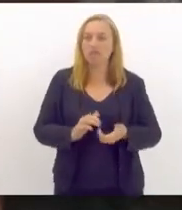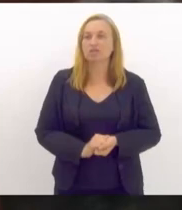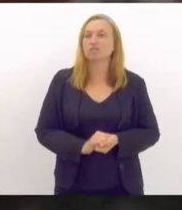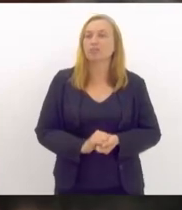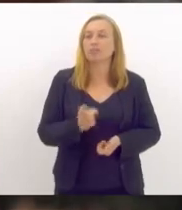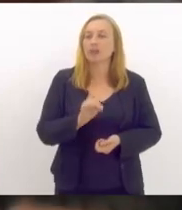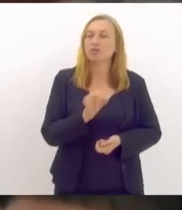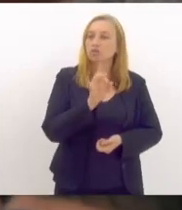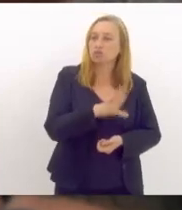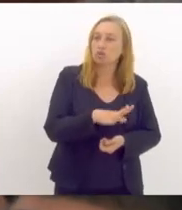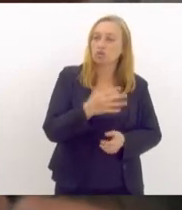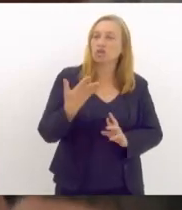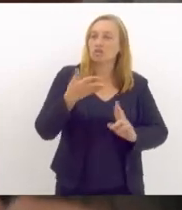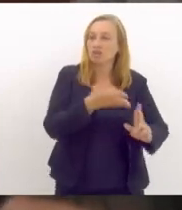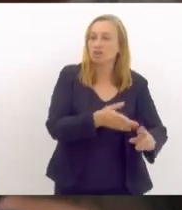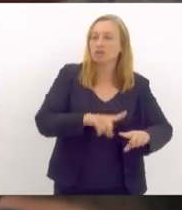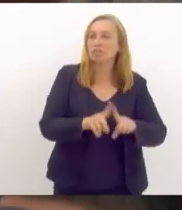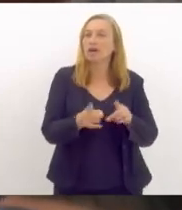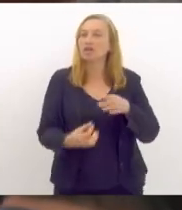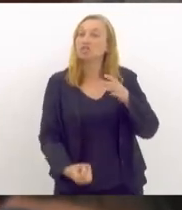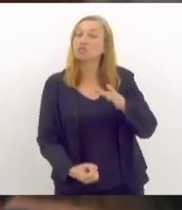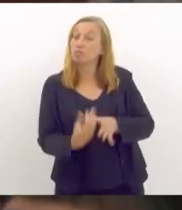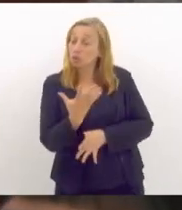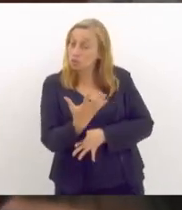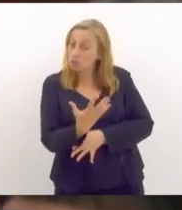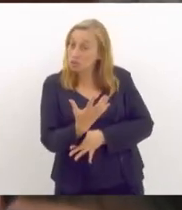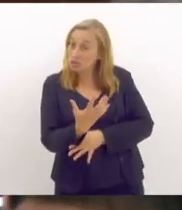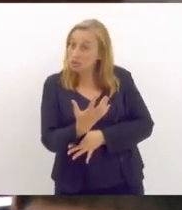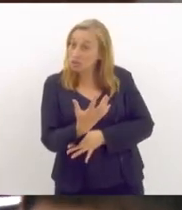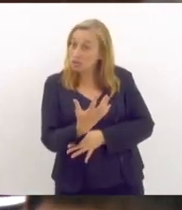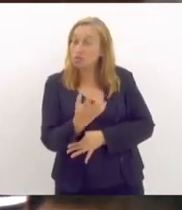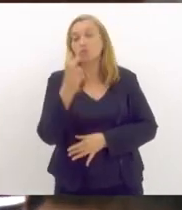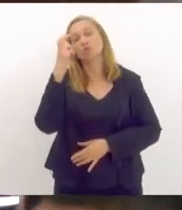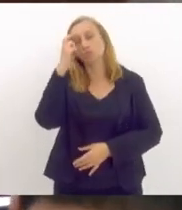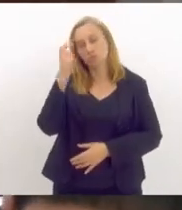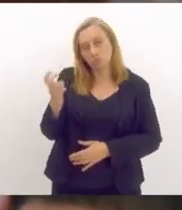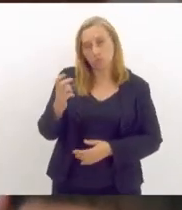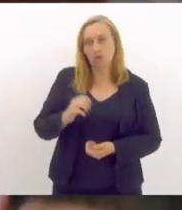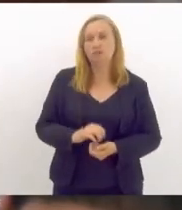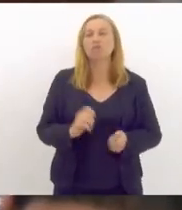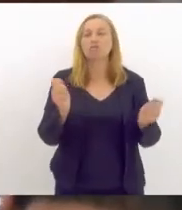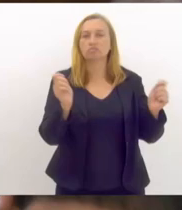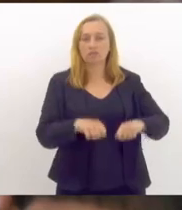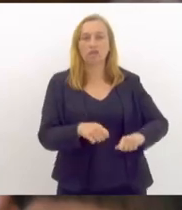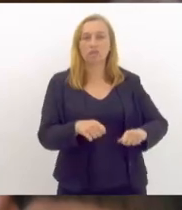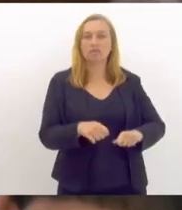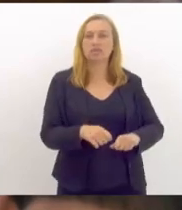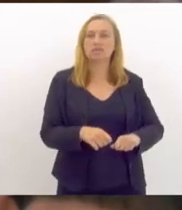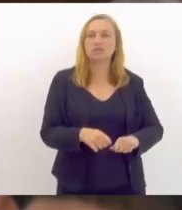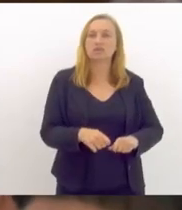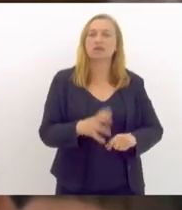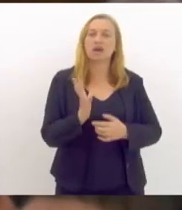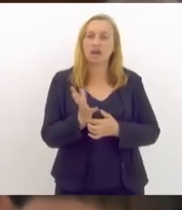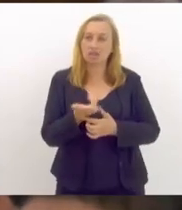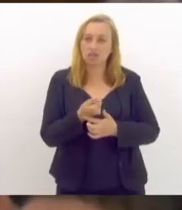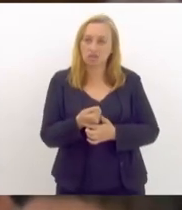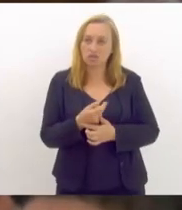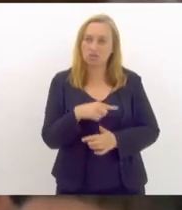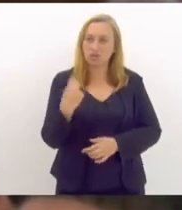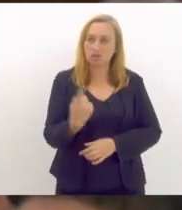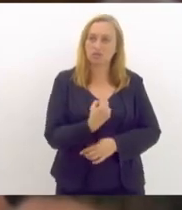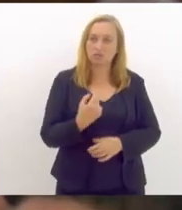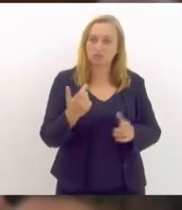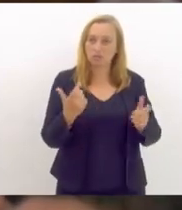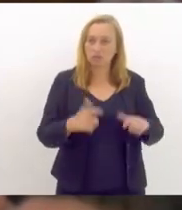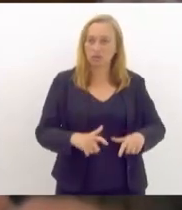só de referência mas de produzir referência cultural uma de produção e capacitação artística para nossa